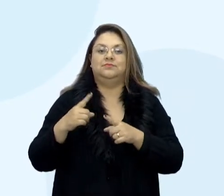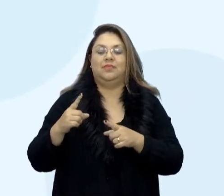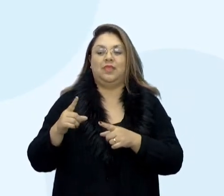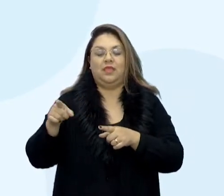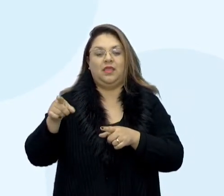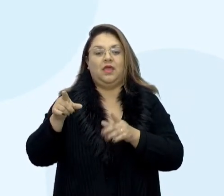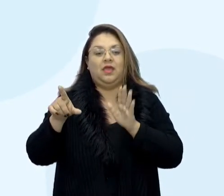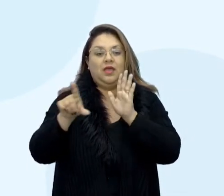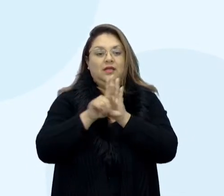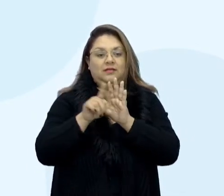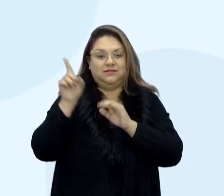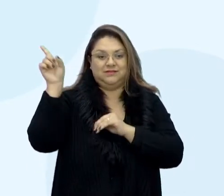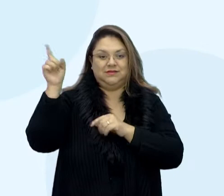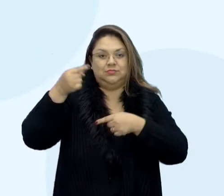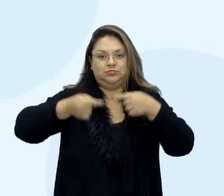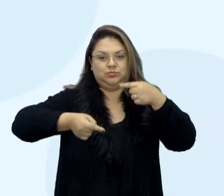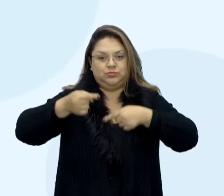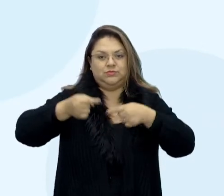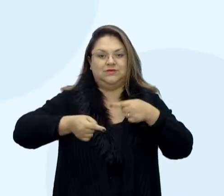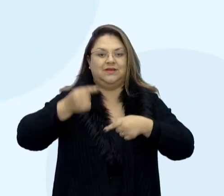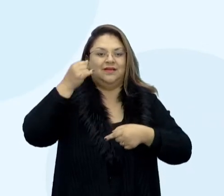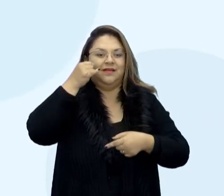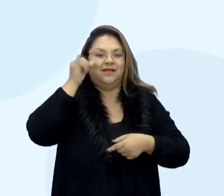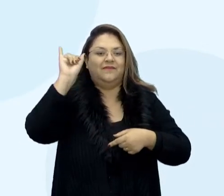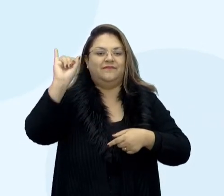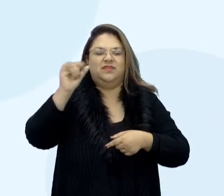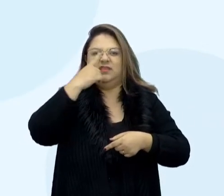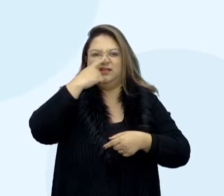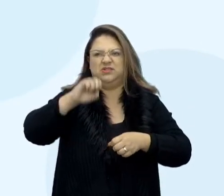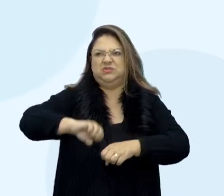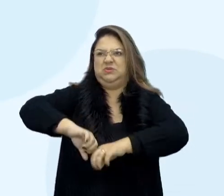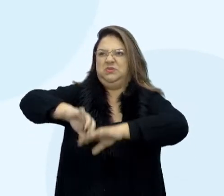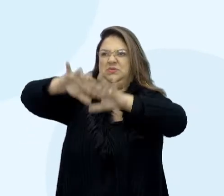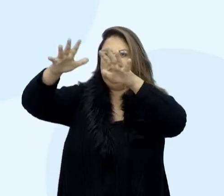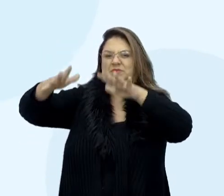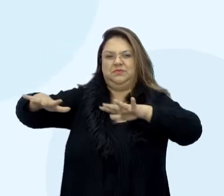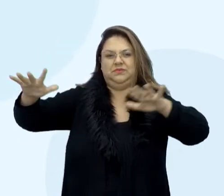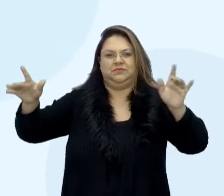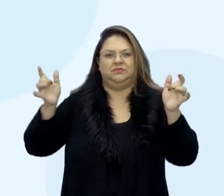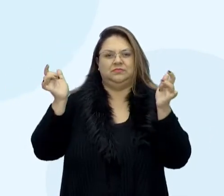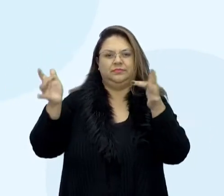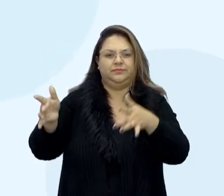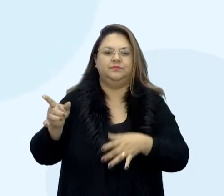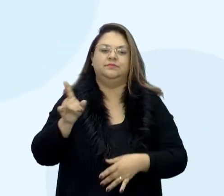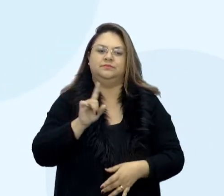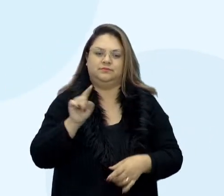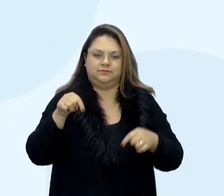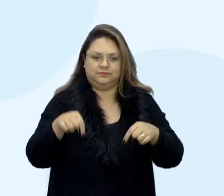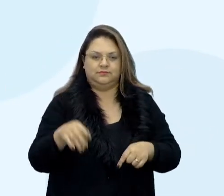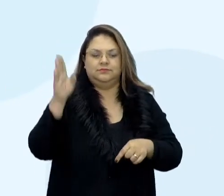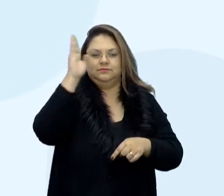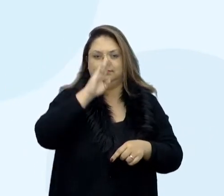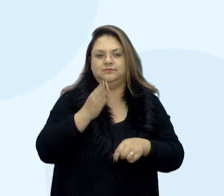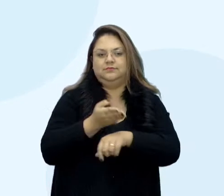que é um método totalmente inadequado aí de disposição dos resíduos, né? E o Brasil, no